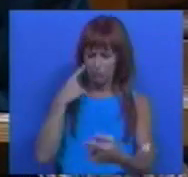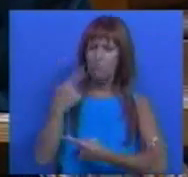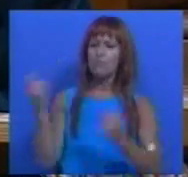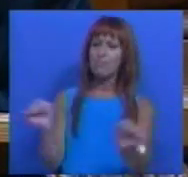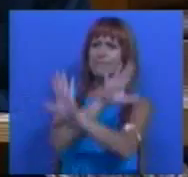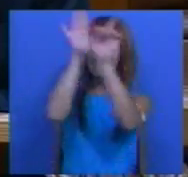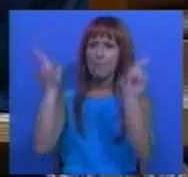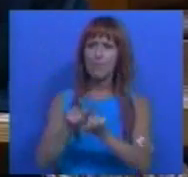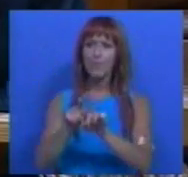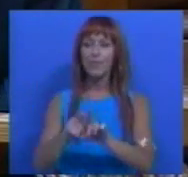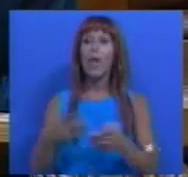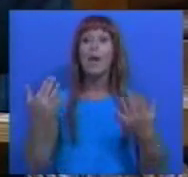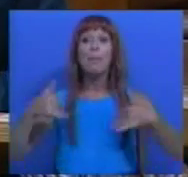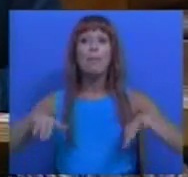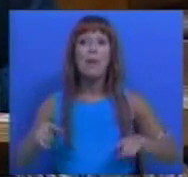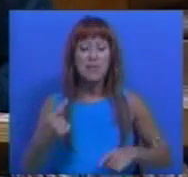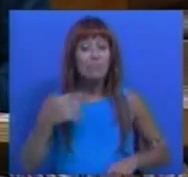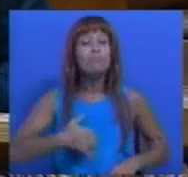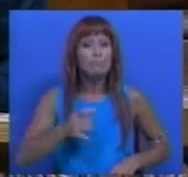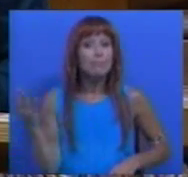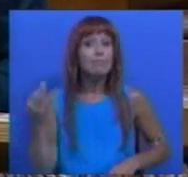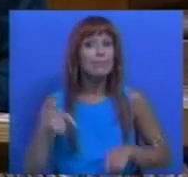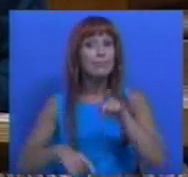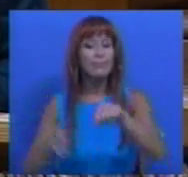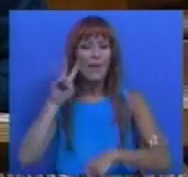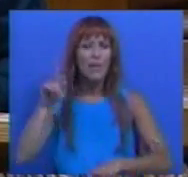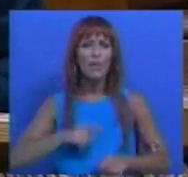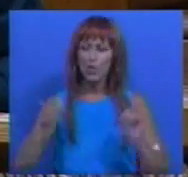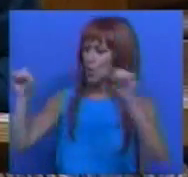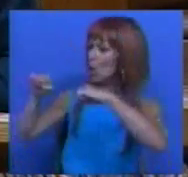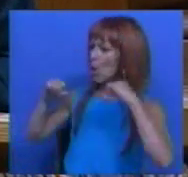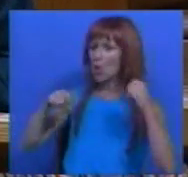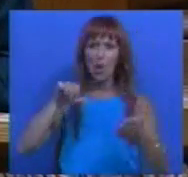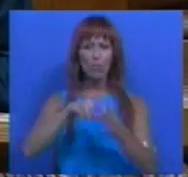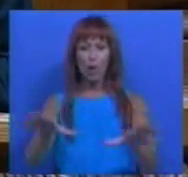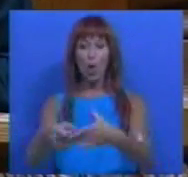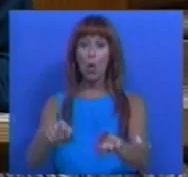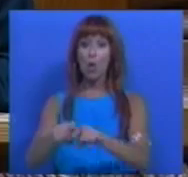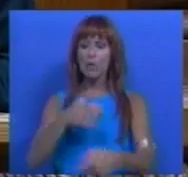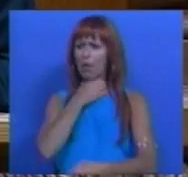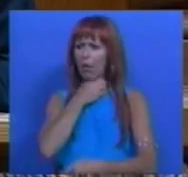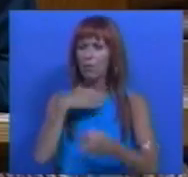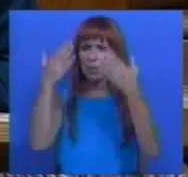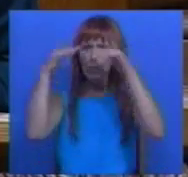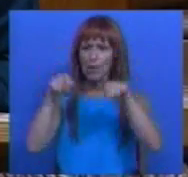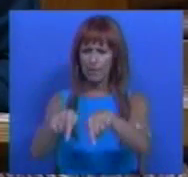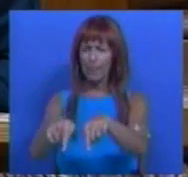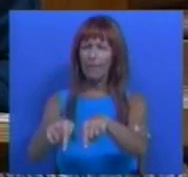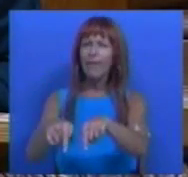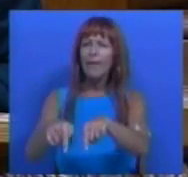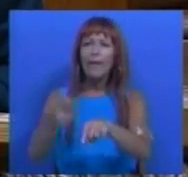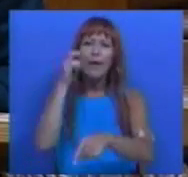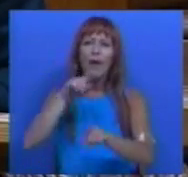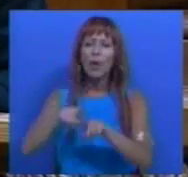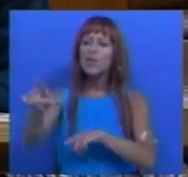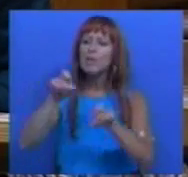claro. Não deixa de ser sintomático, aliás, ver que o consenso do Bloco Central sobre esta asfixia democrática, em que